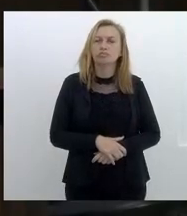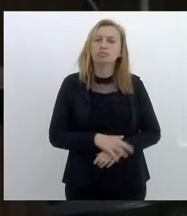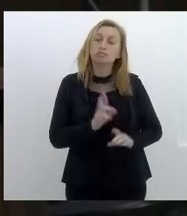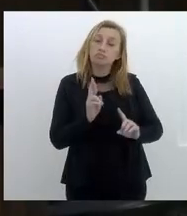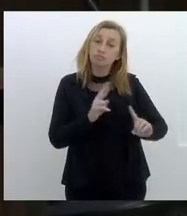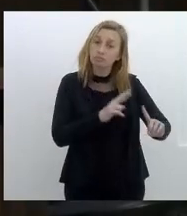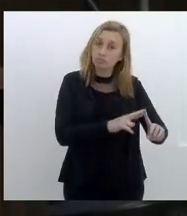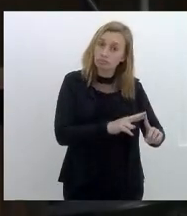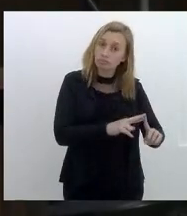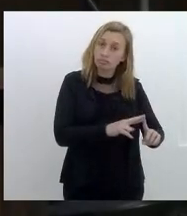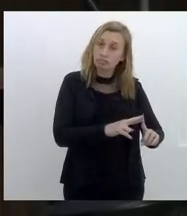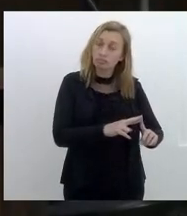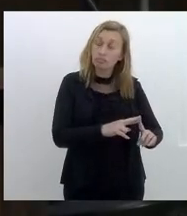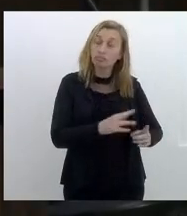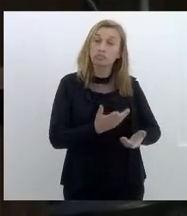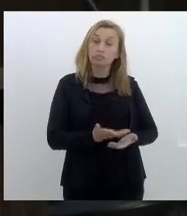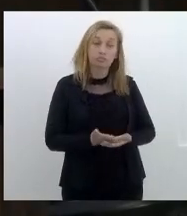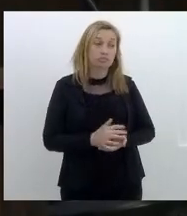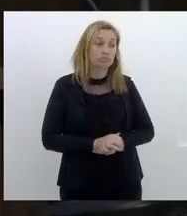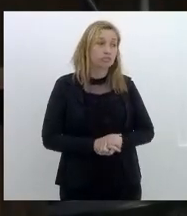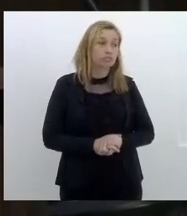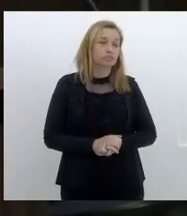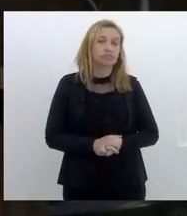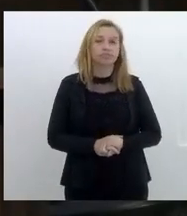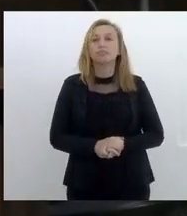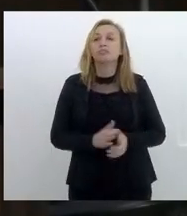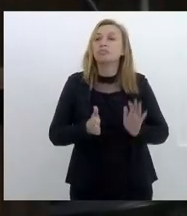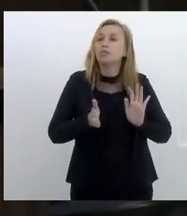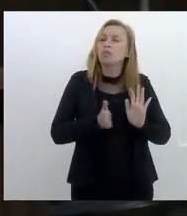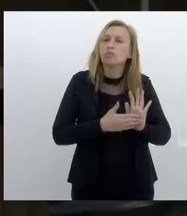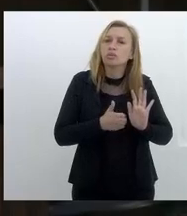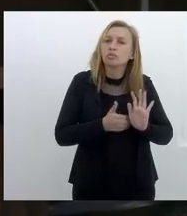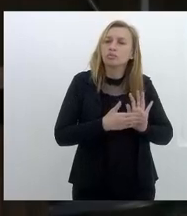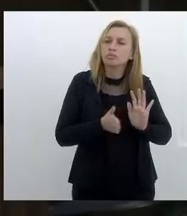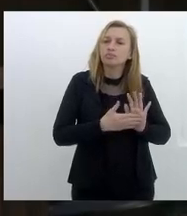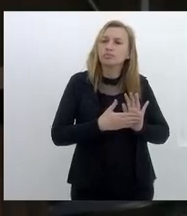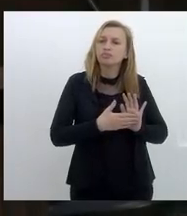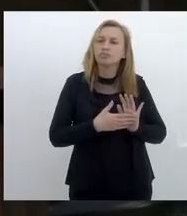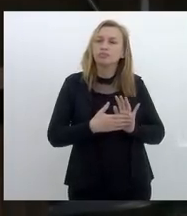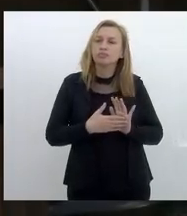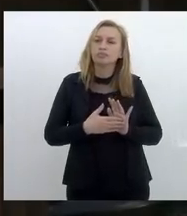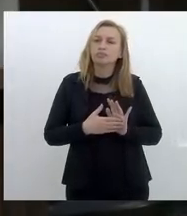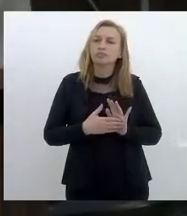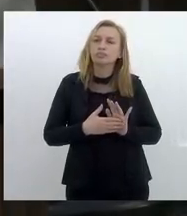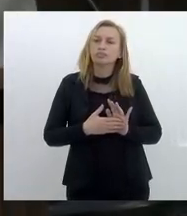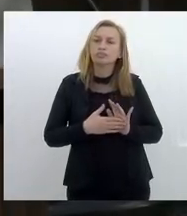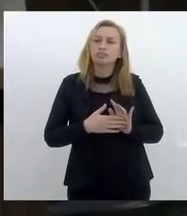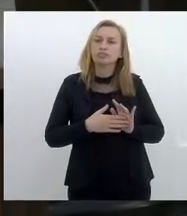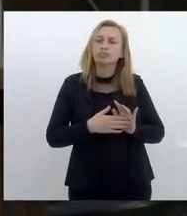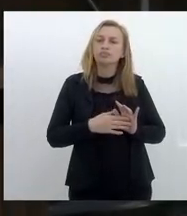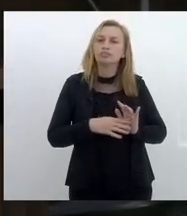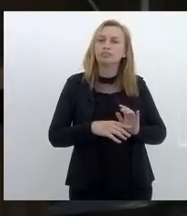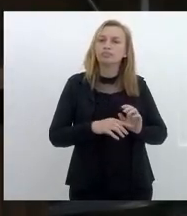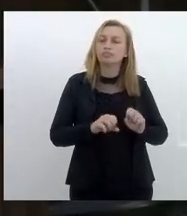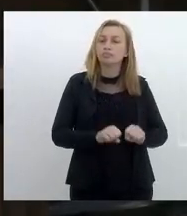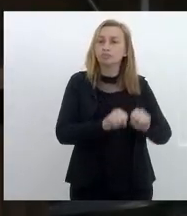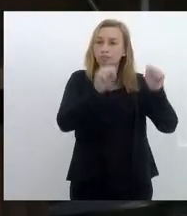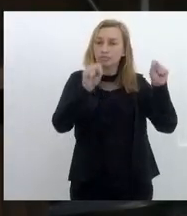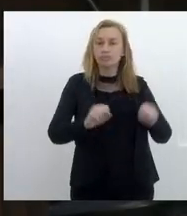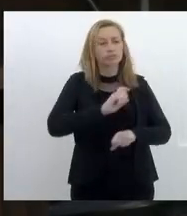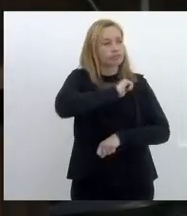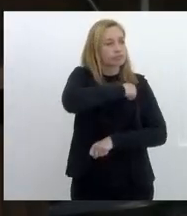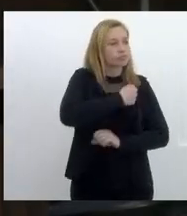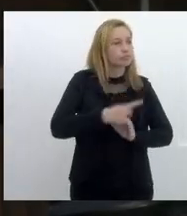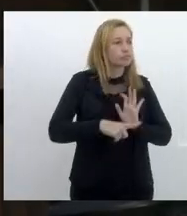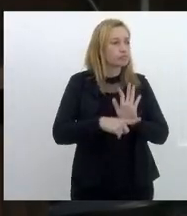como referência uma imposição de uma proposta de regime de recuperação fiscal que